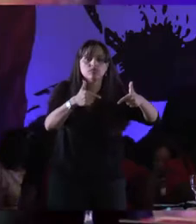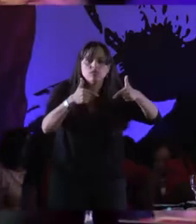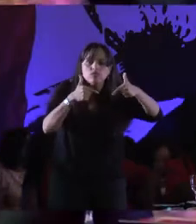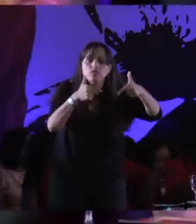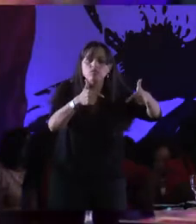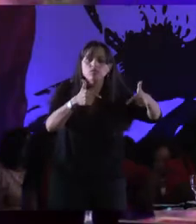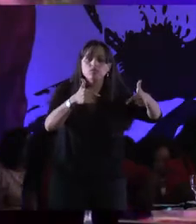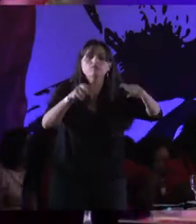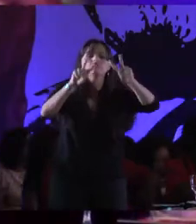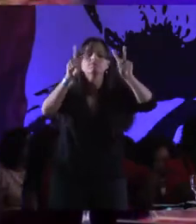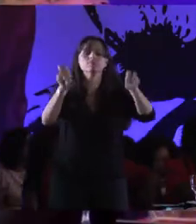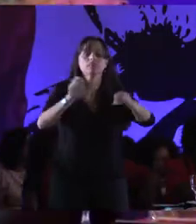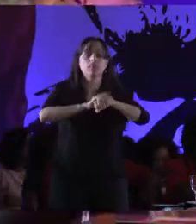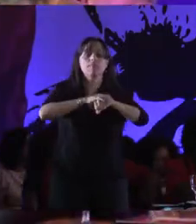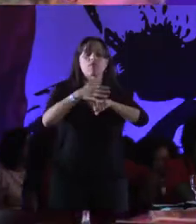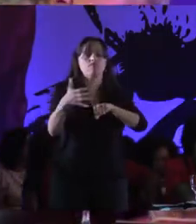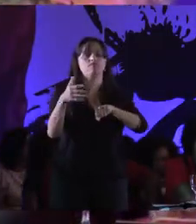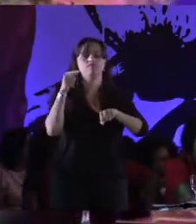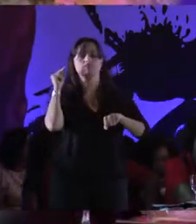da construção do nosso partido.